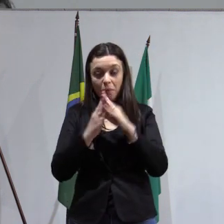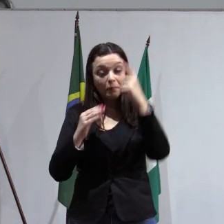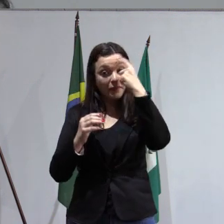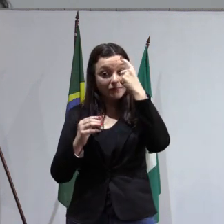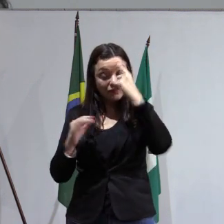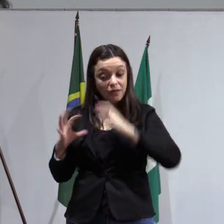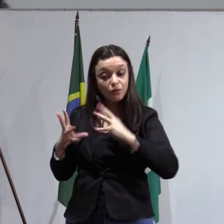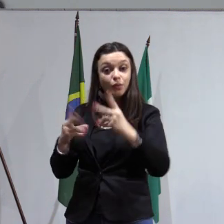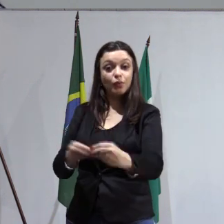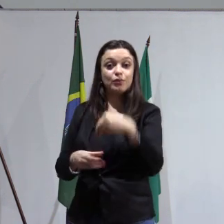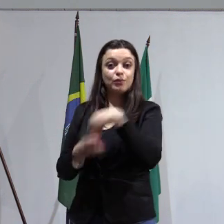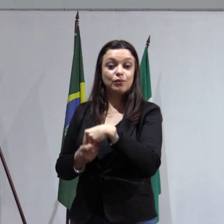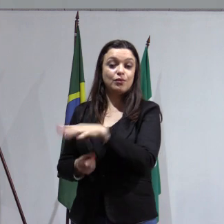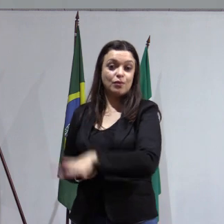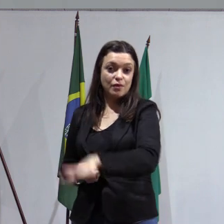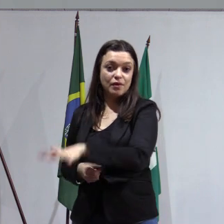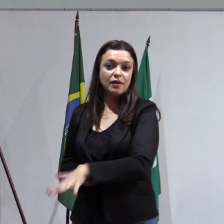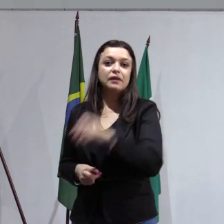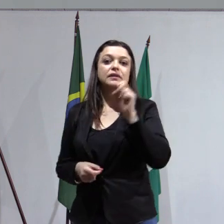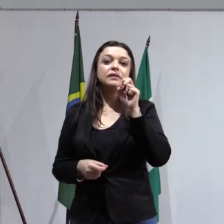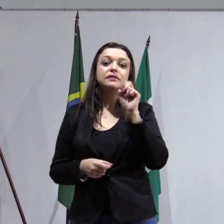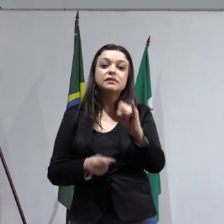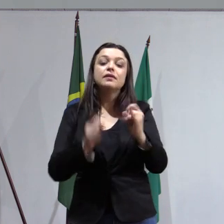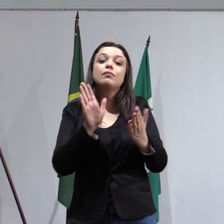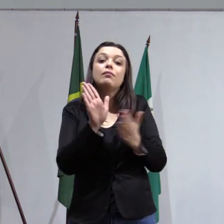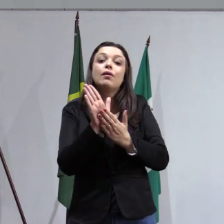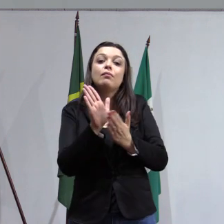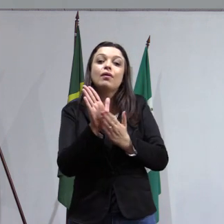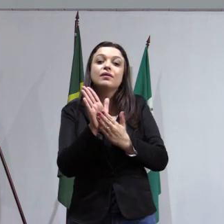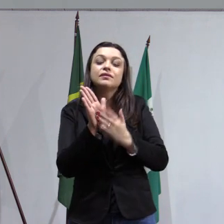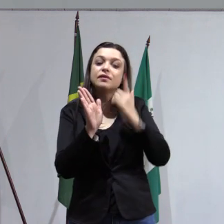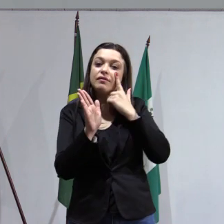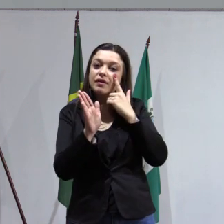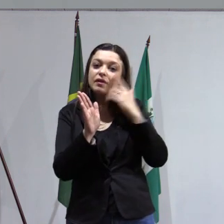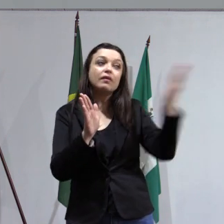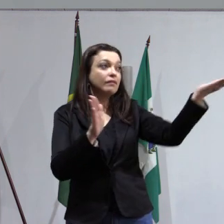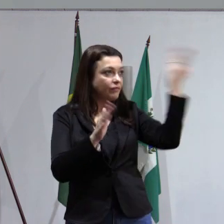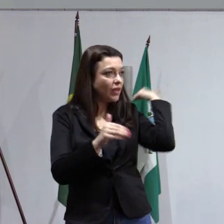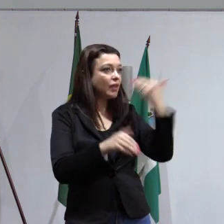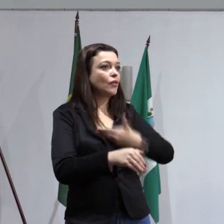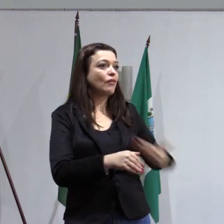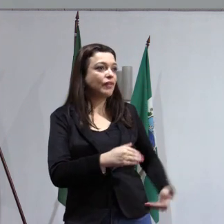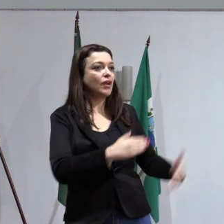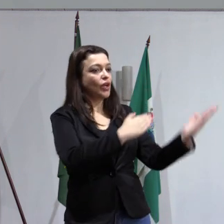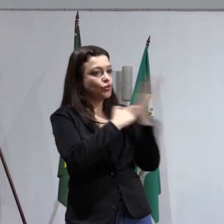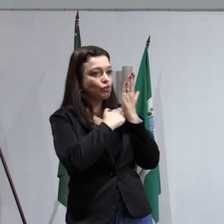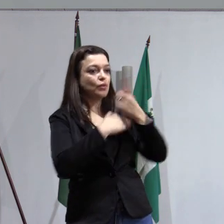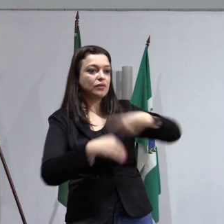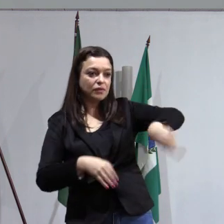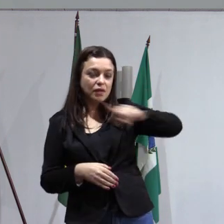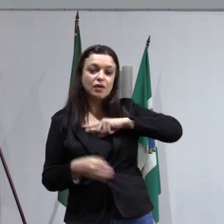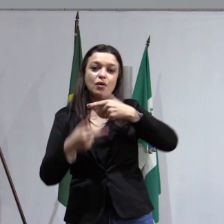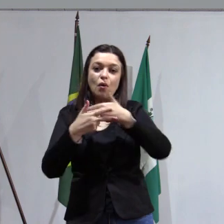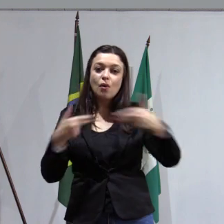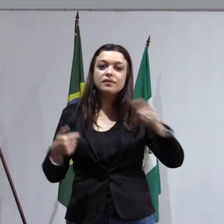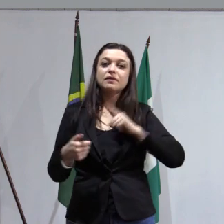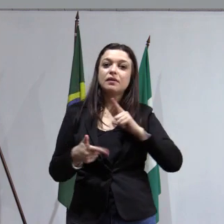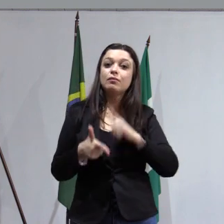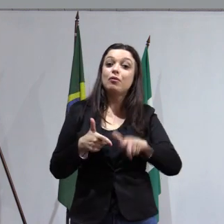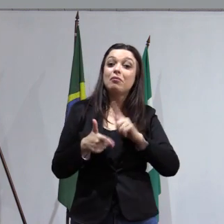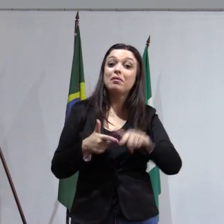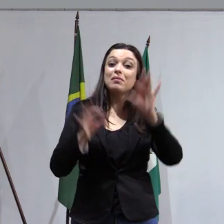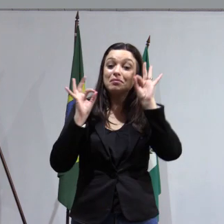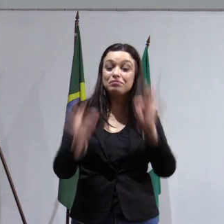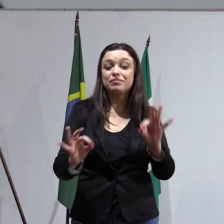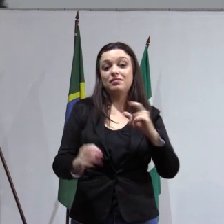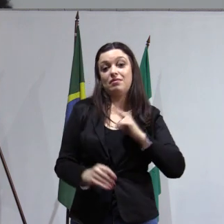pense, né, em se vamos fazer uma proposta, vamos pedir para o governo, ajuda aí a gente a tratar as reais fragilidades que nós temos.